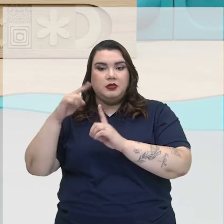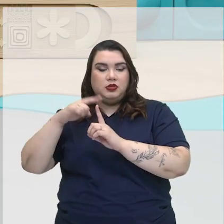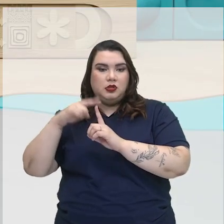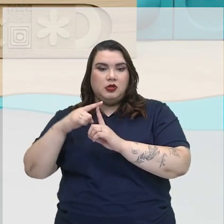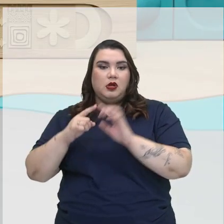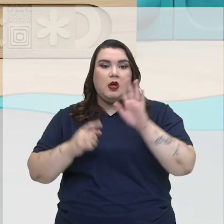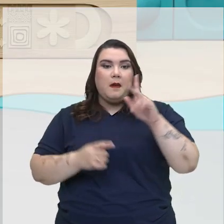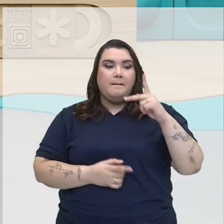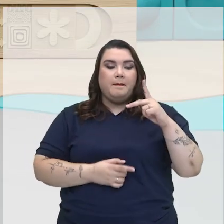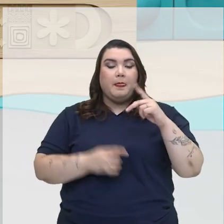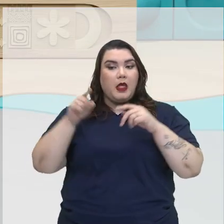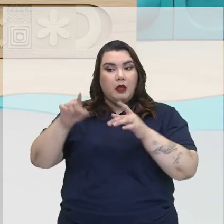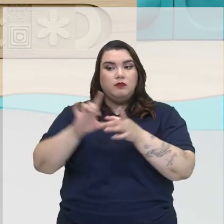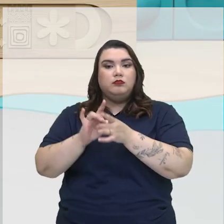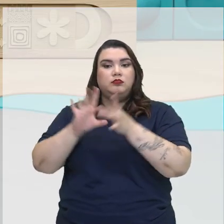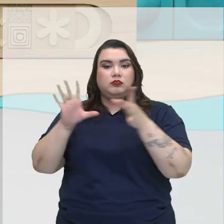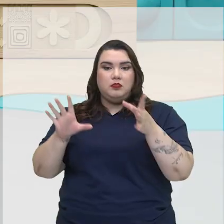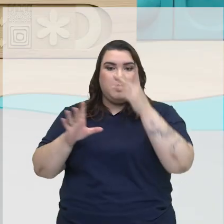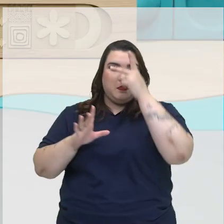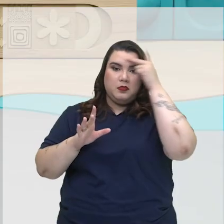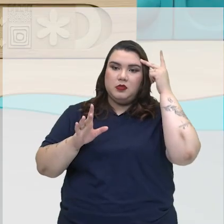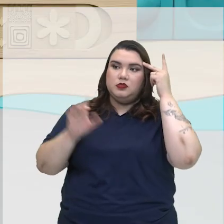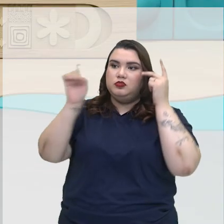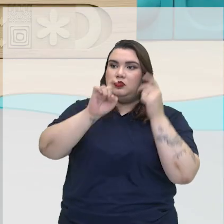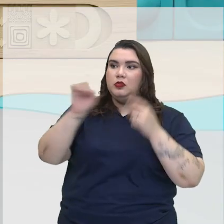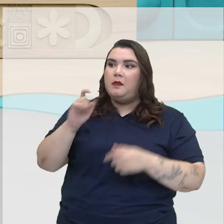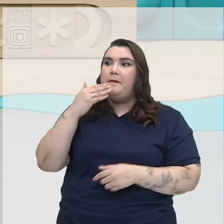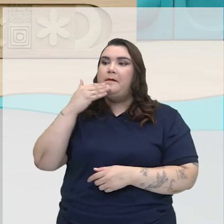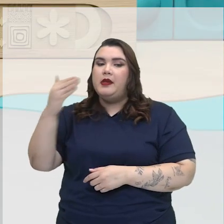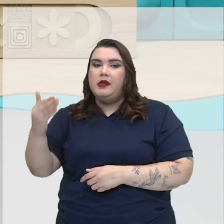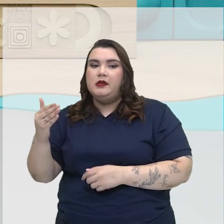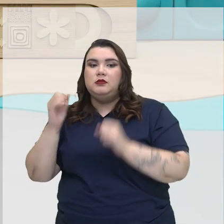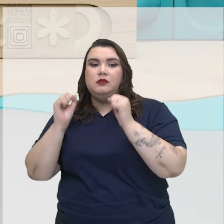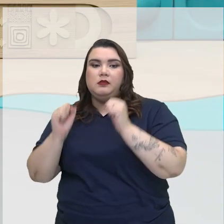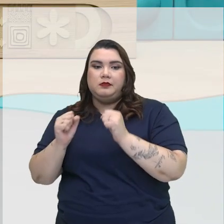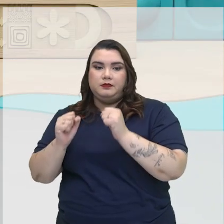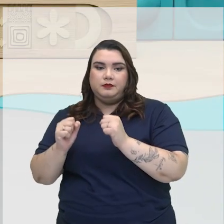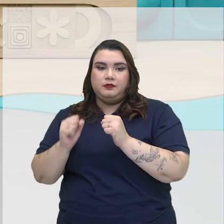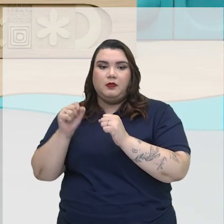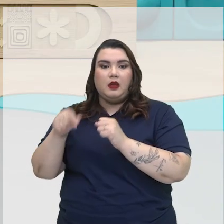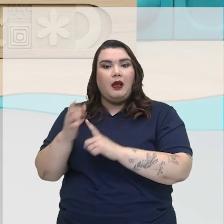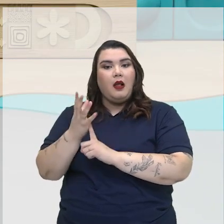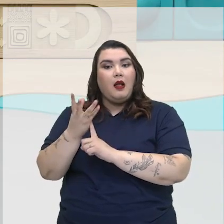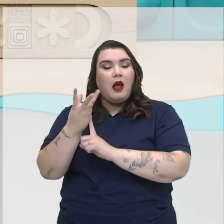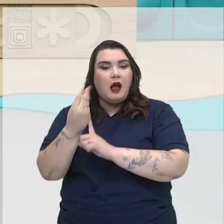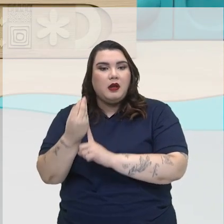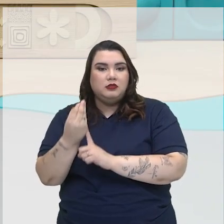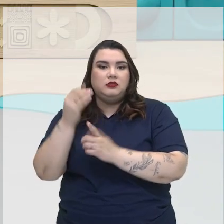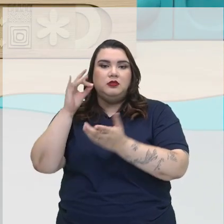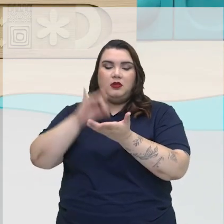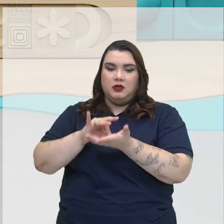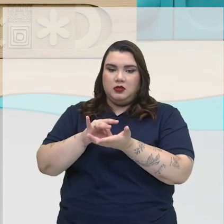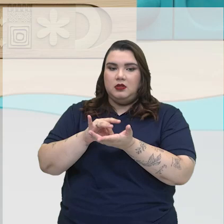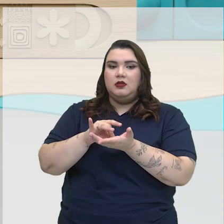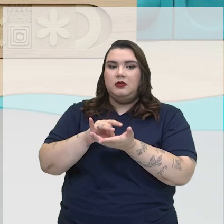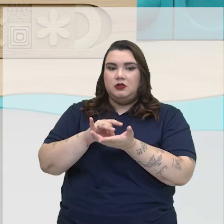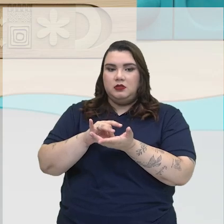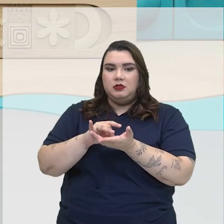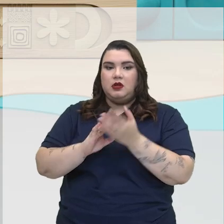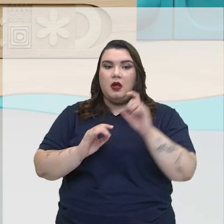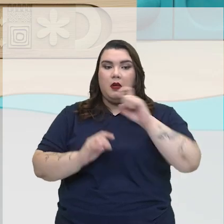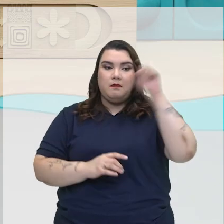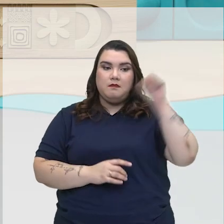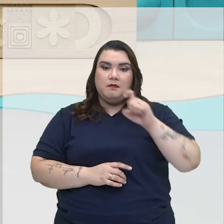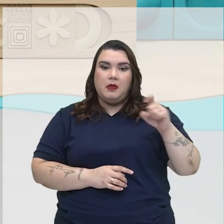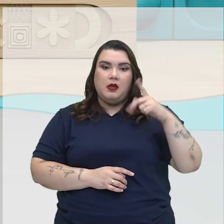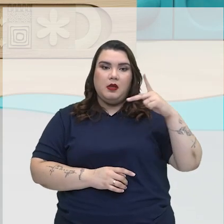feito com autorização do dono da propriedade, né? É uma produção artística, né? A pichação